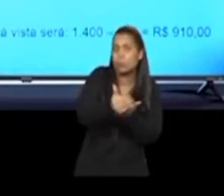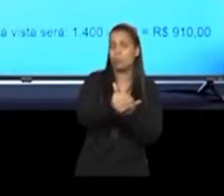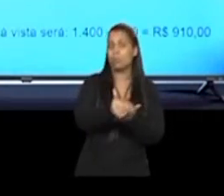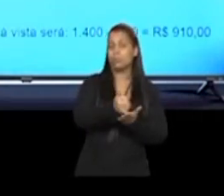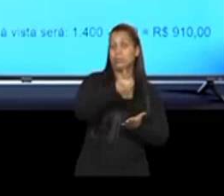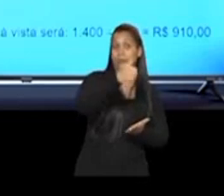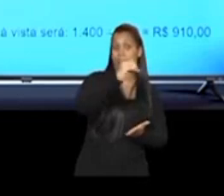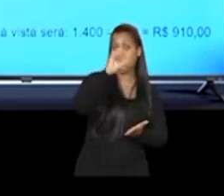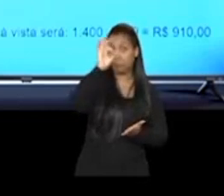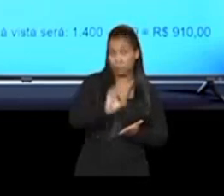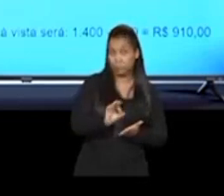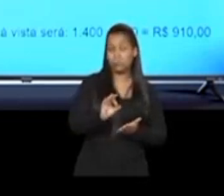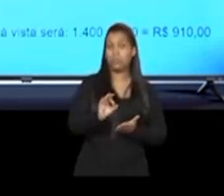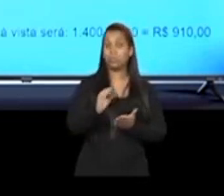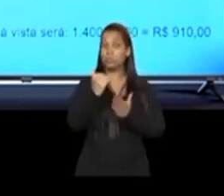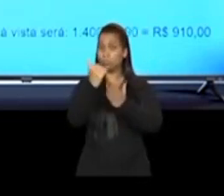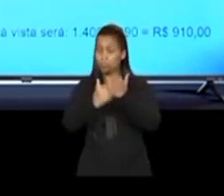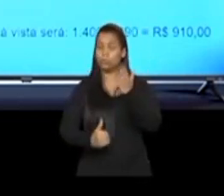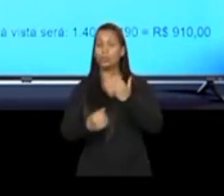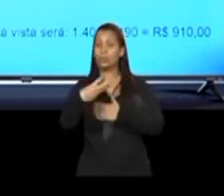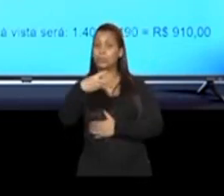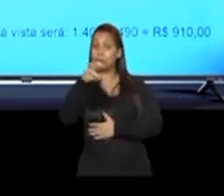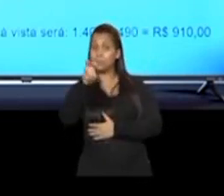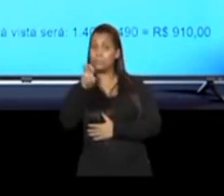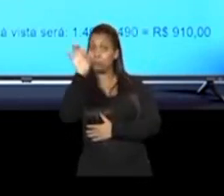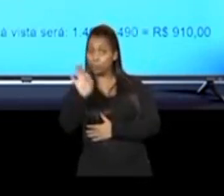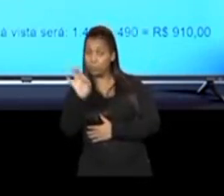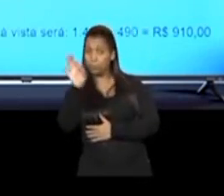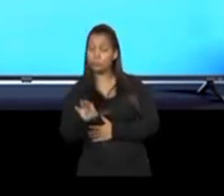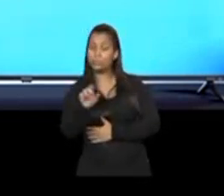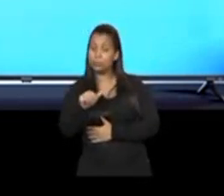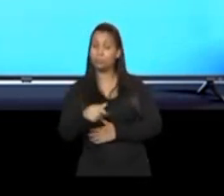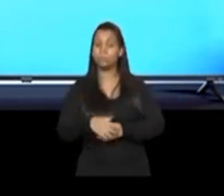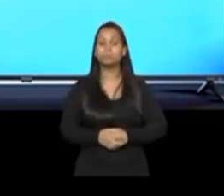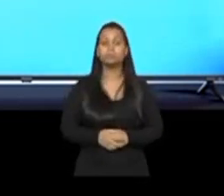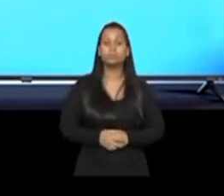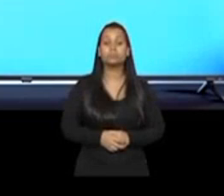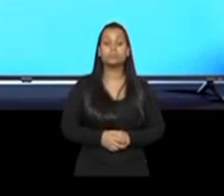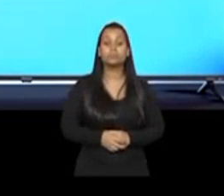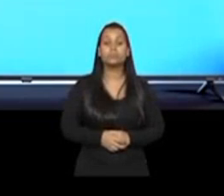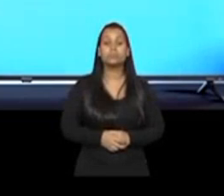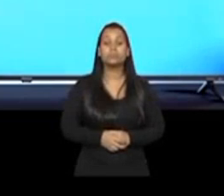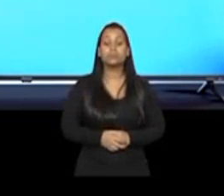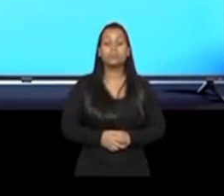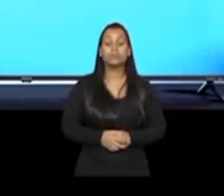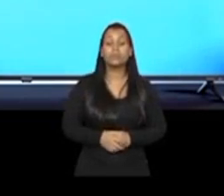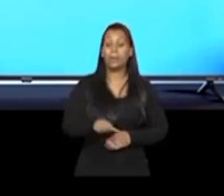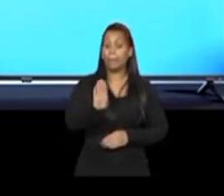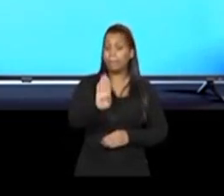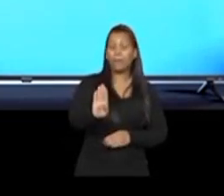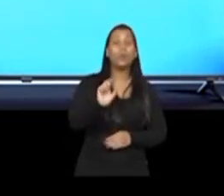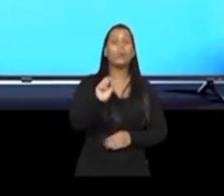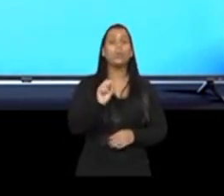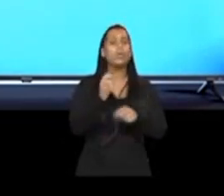de 35% resulta em 65%. Já na letra B, a gente quer calcular, então,